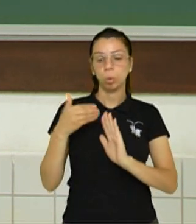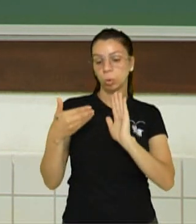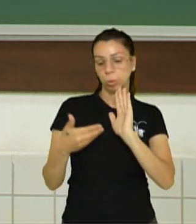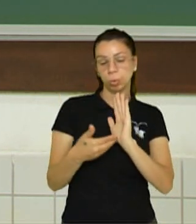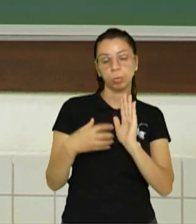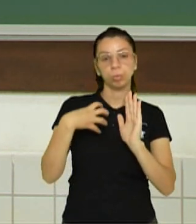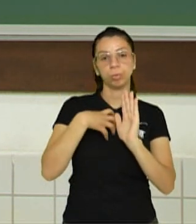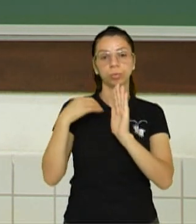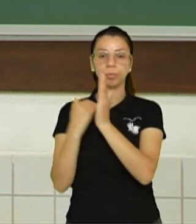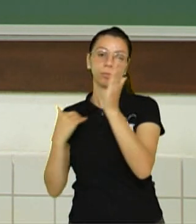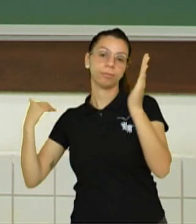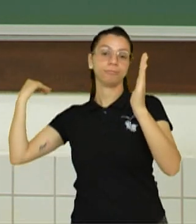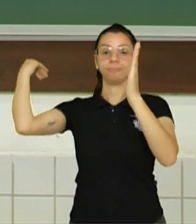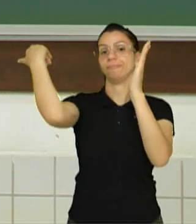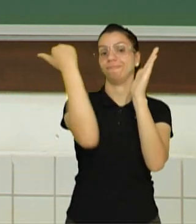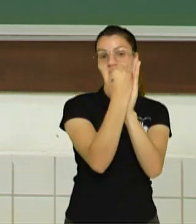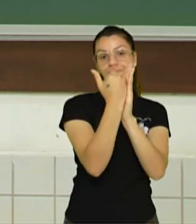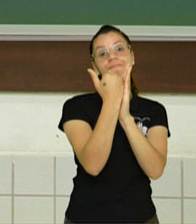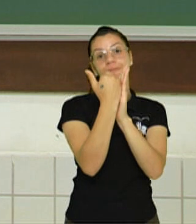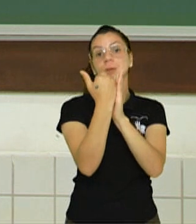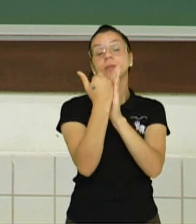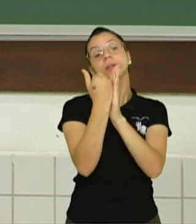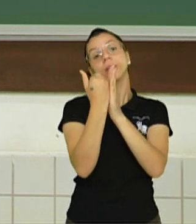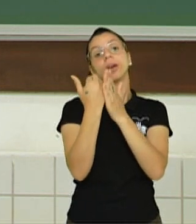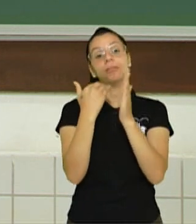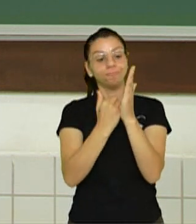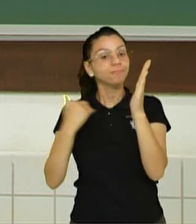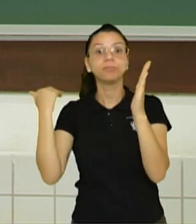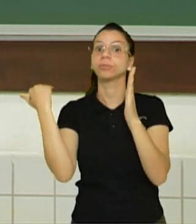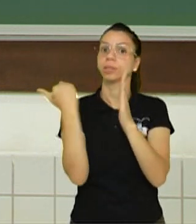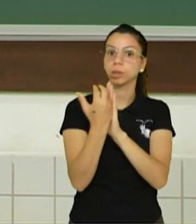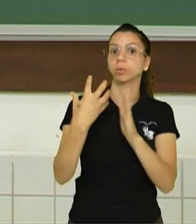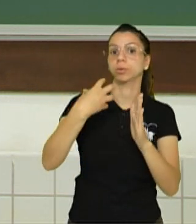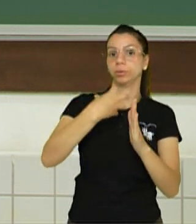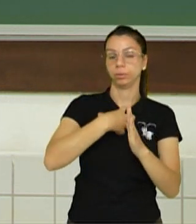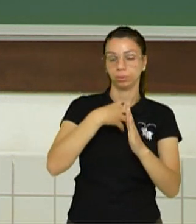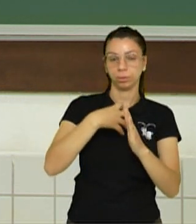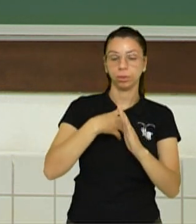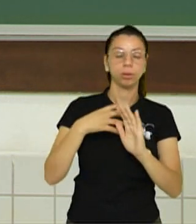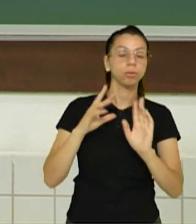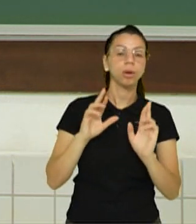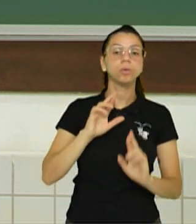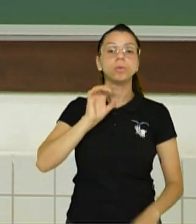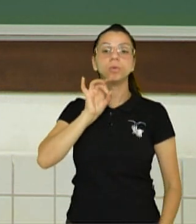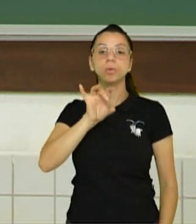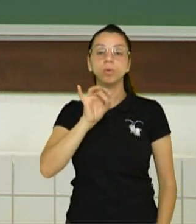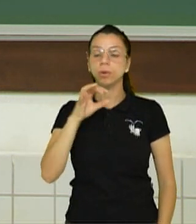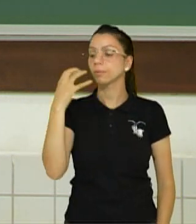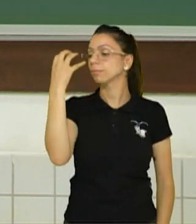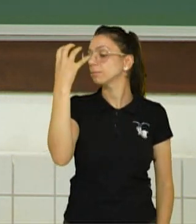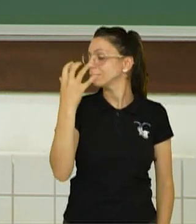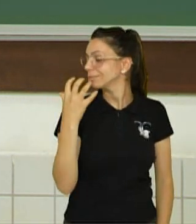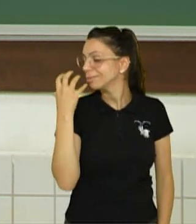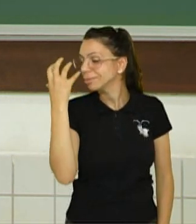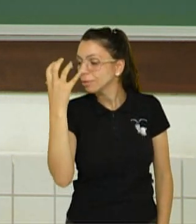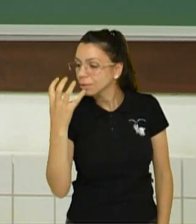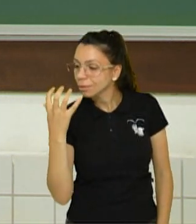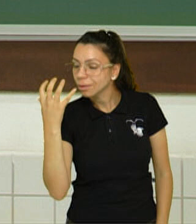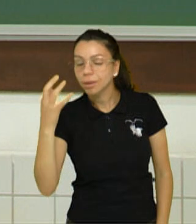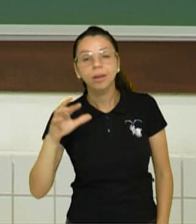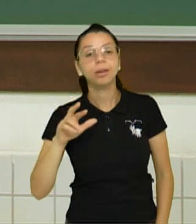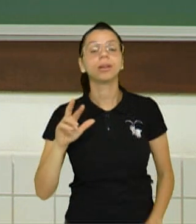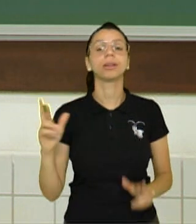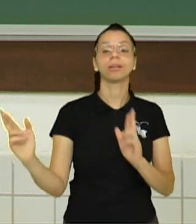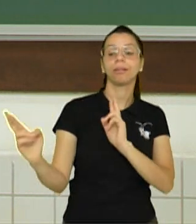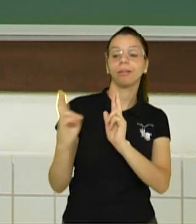excesso. É, muitas vezes, de uma forma exagerada. Então, não se refere somente a essa paixão em